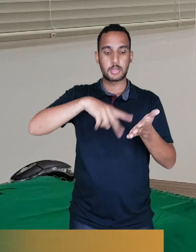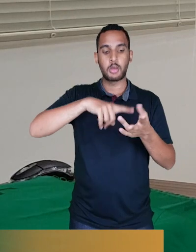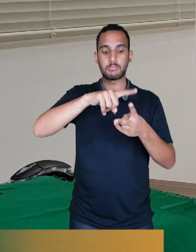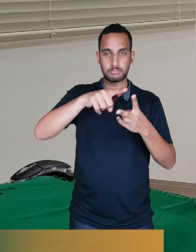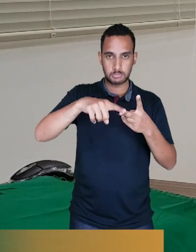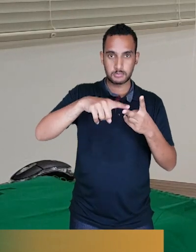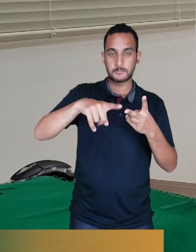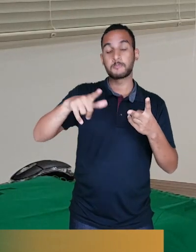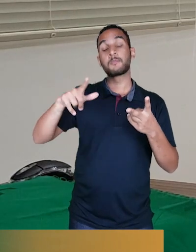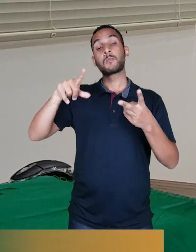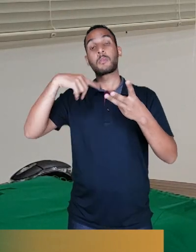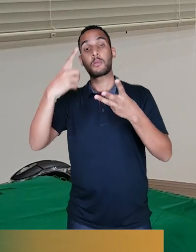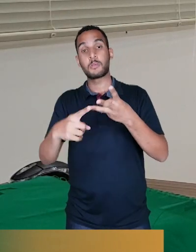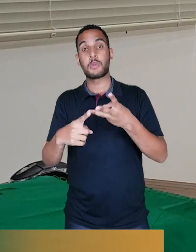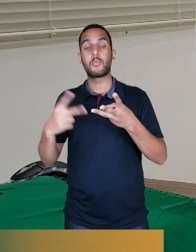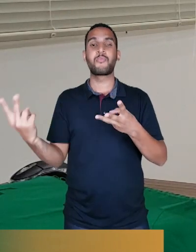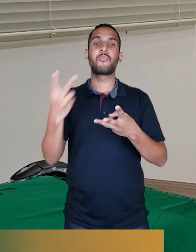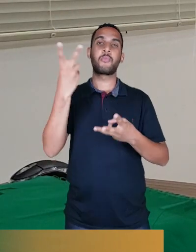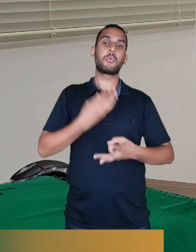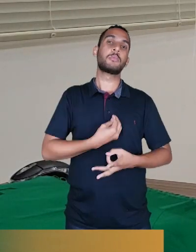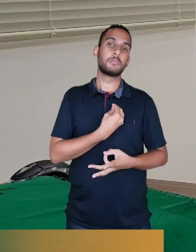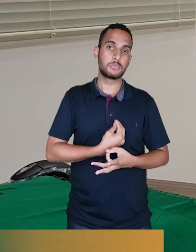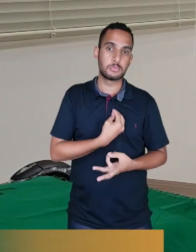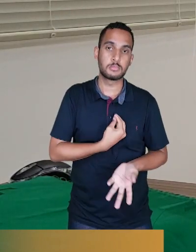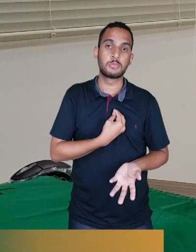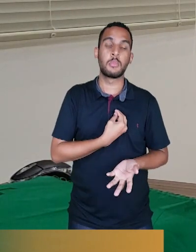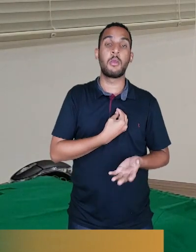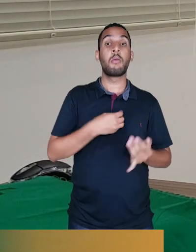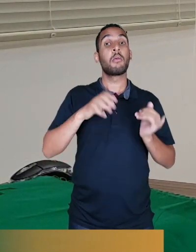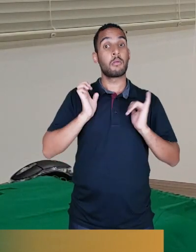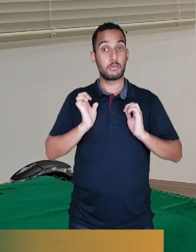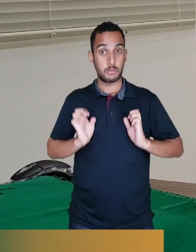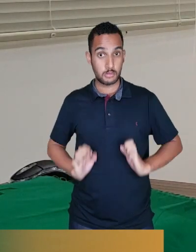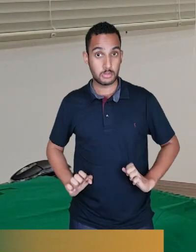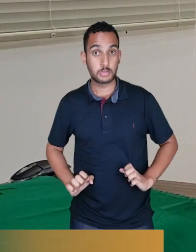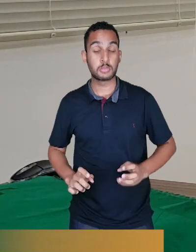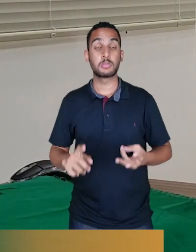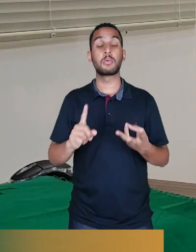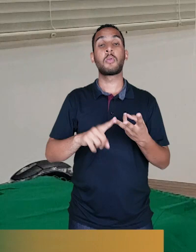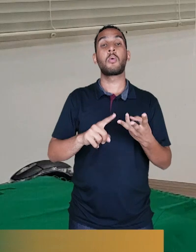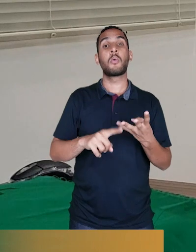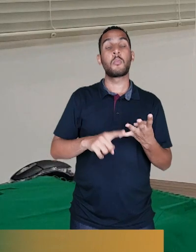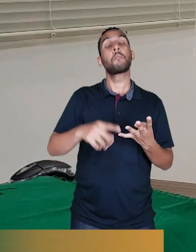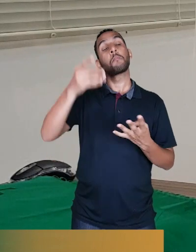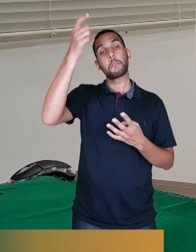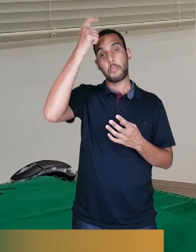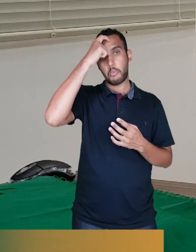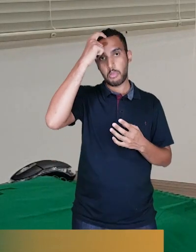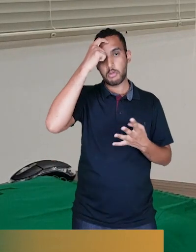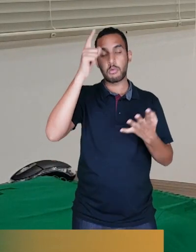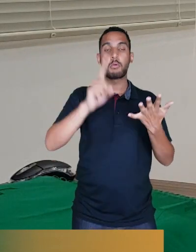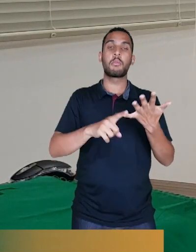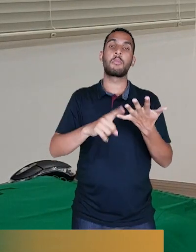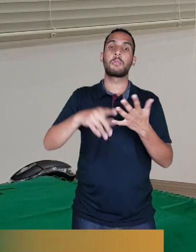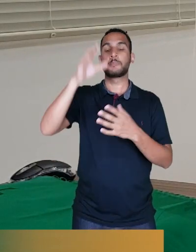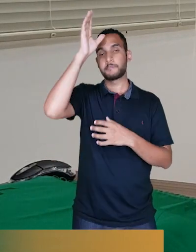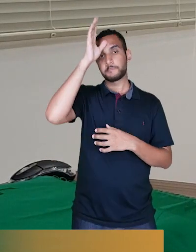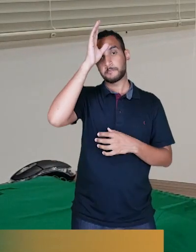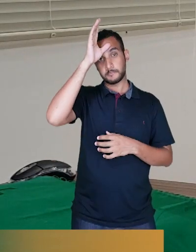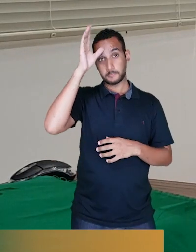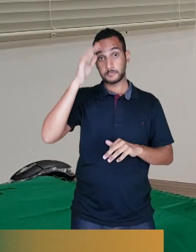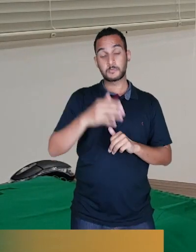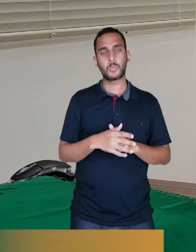e escrever nós oferecemos os valores da vida valores éticos valores morais e